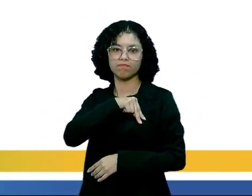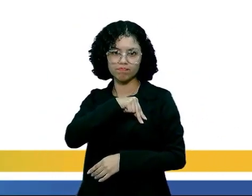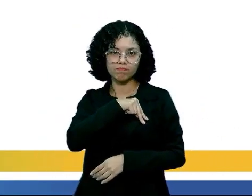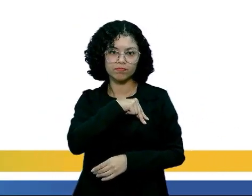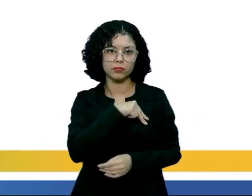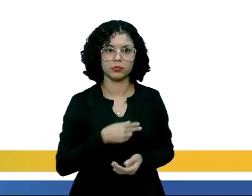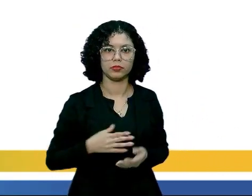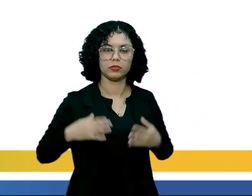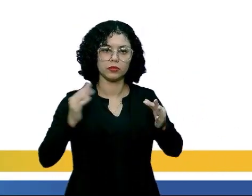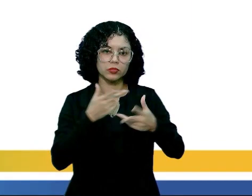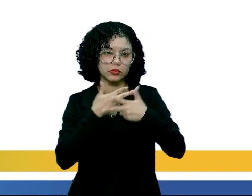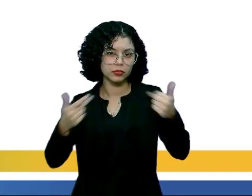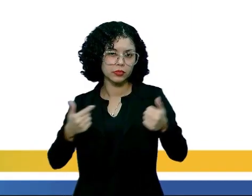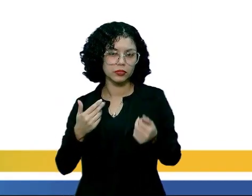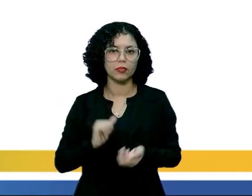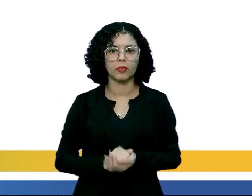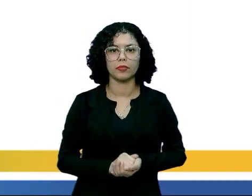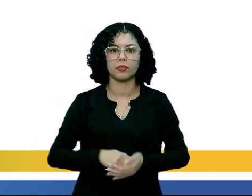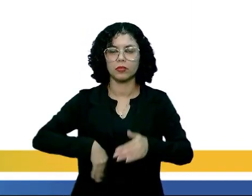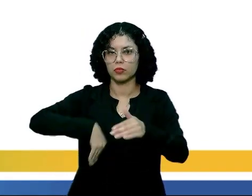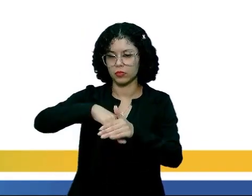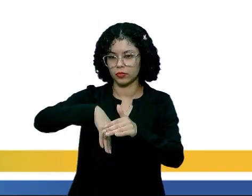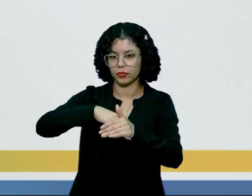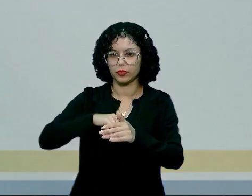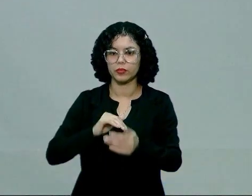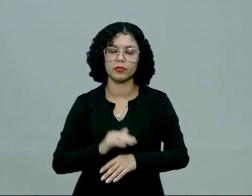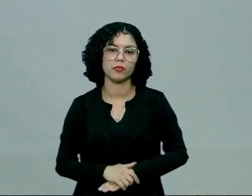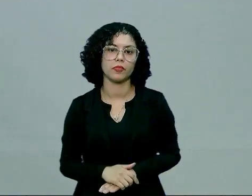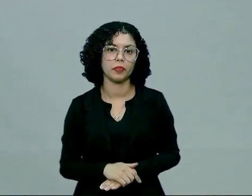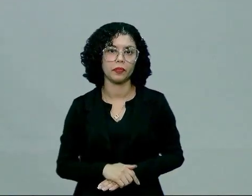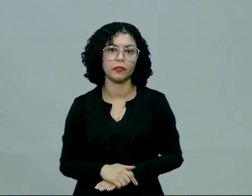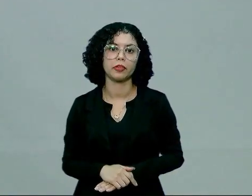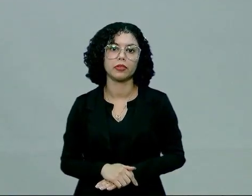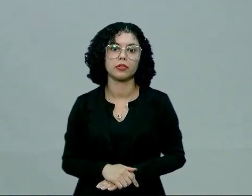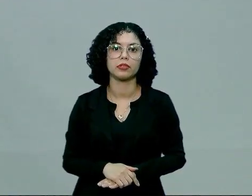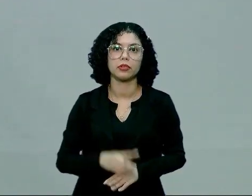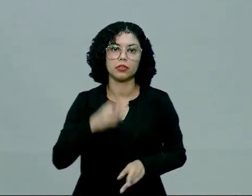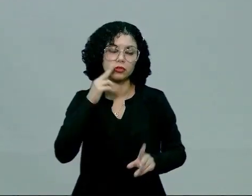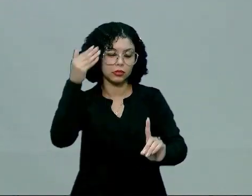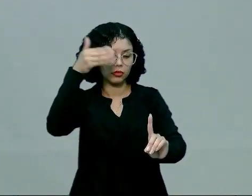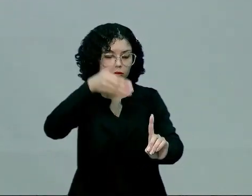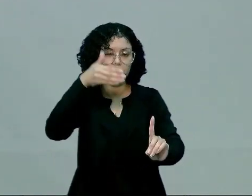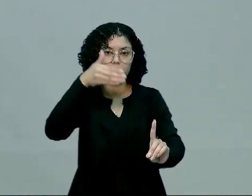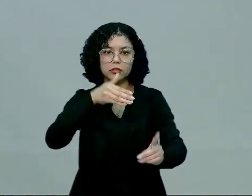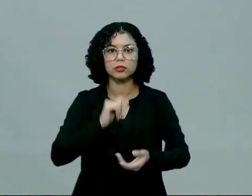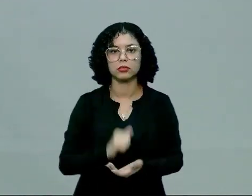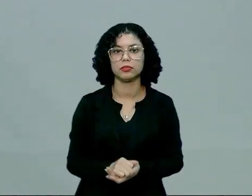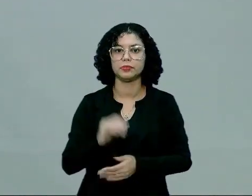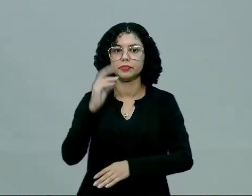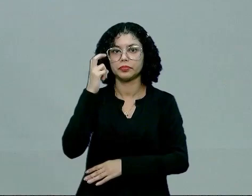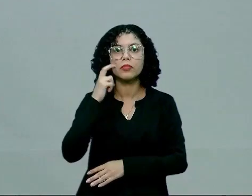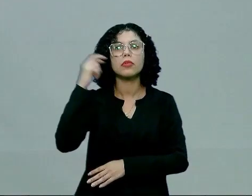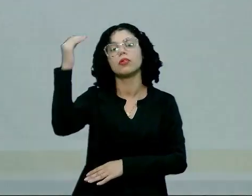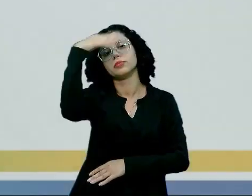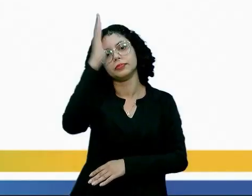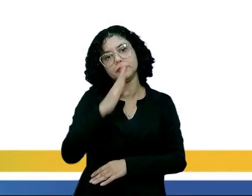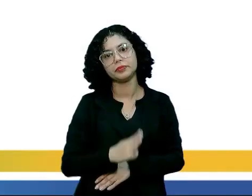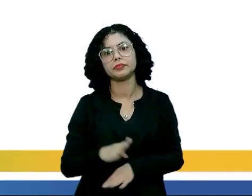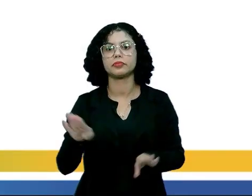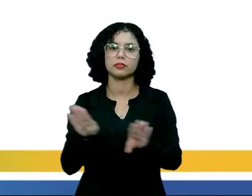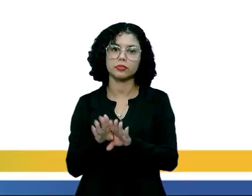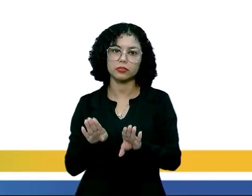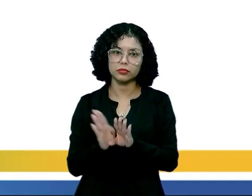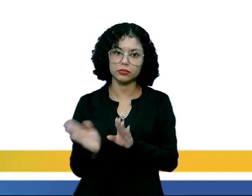o uniforme Que coisa linda é uma partida de futebol vejam referências da cultura brasileira